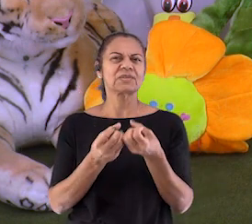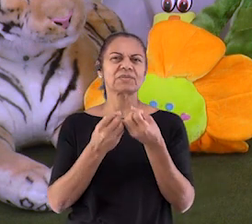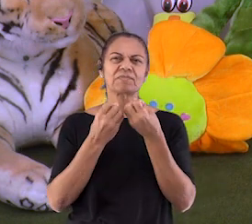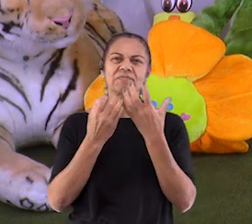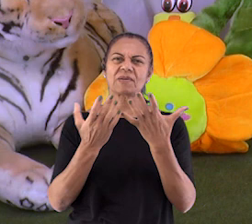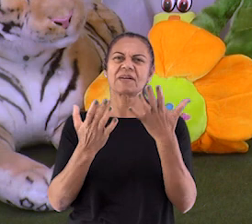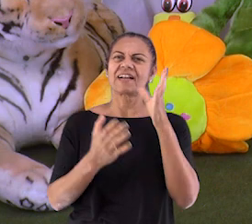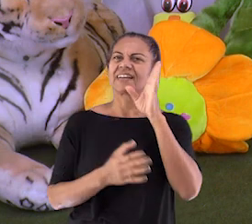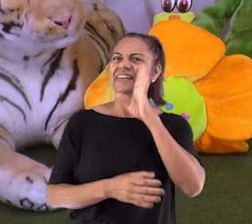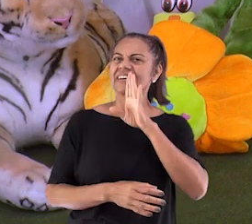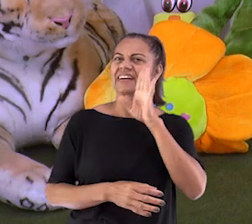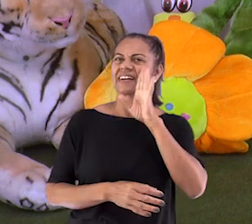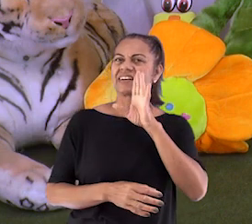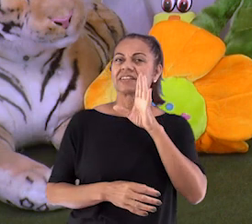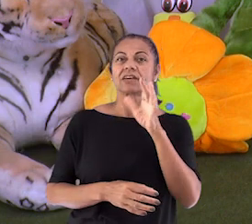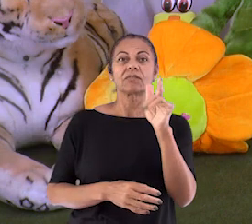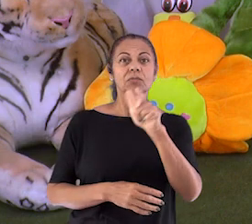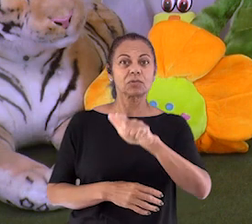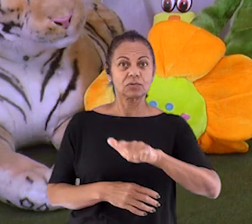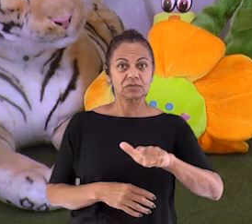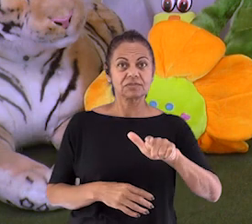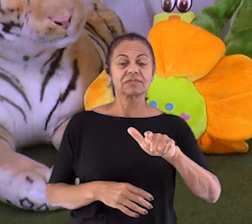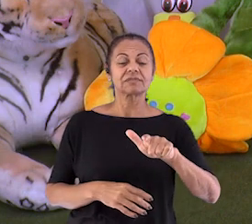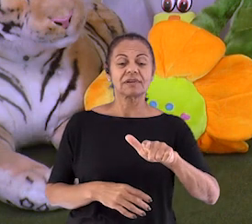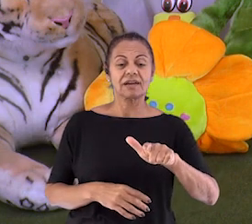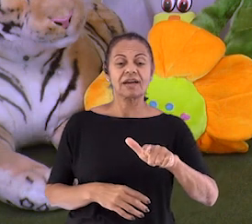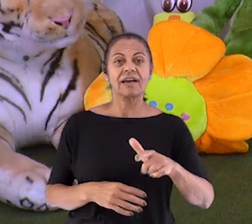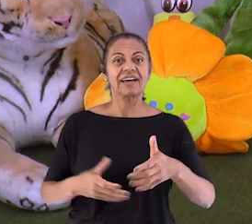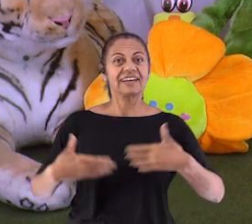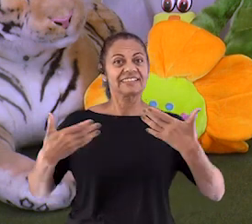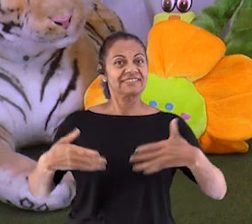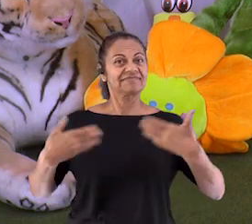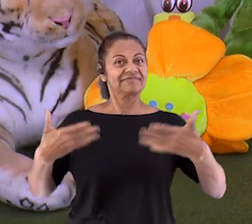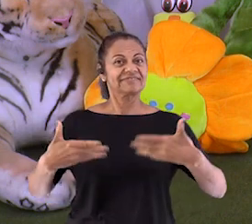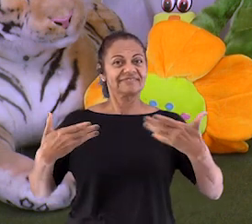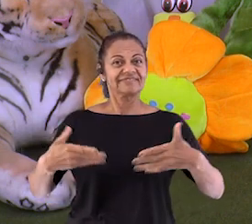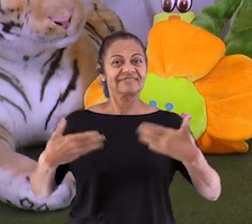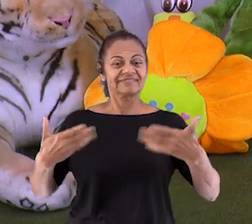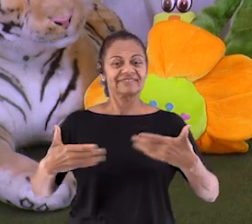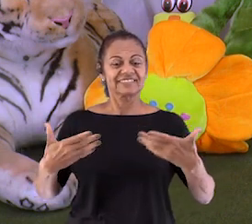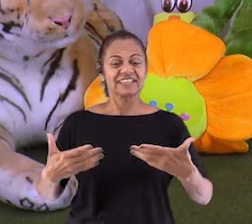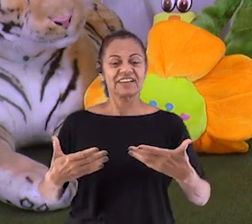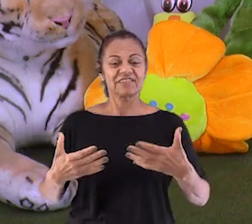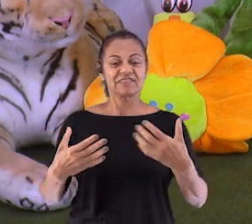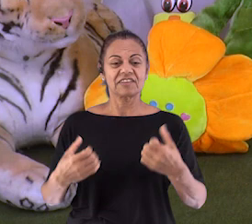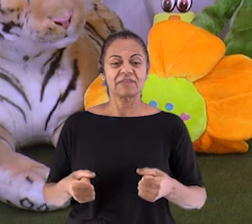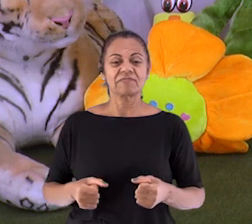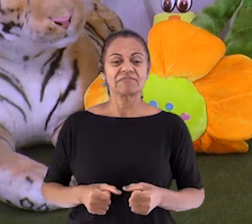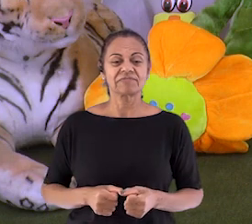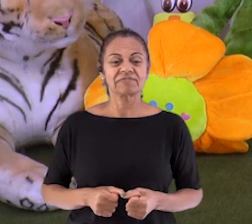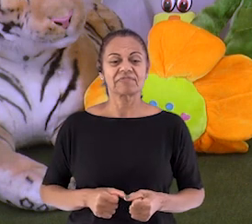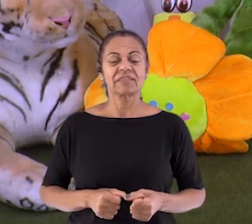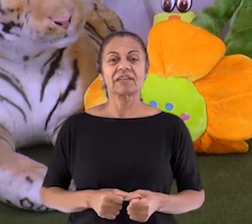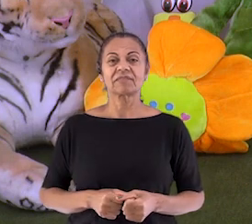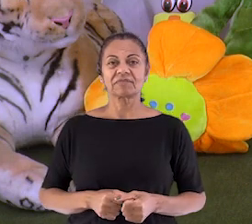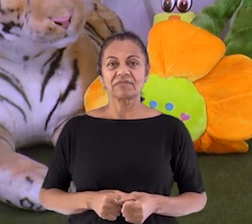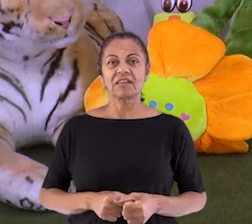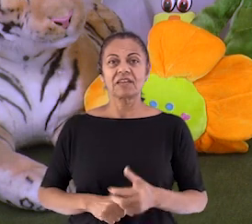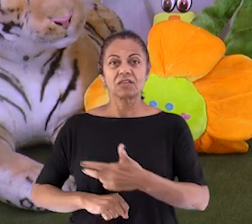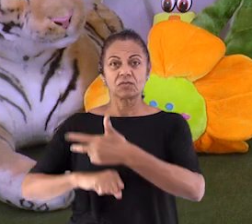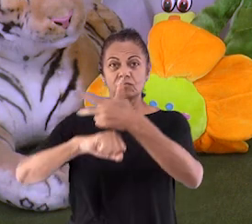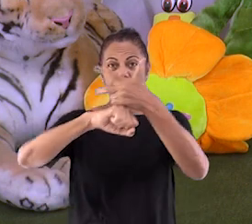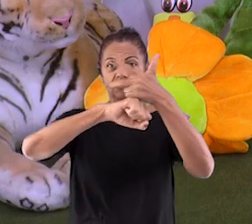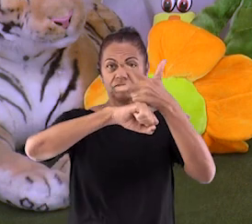legal! E para continuar nessa animação, vamos assistir a um